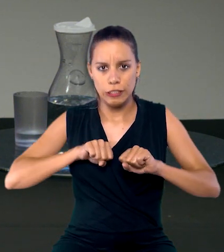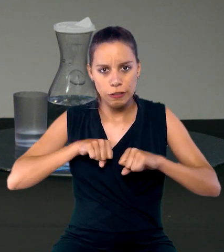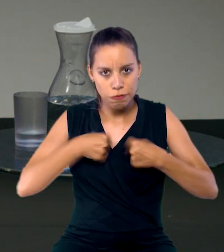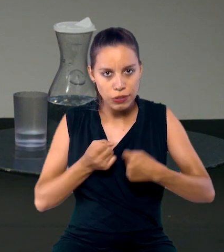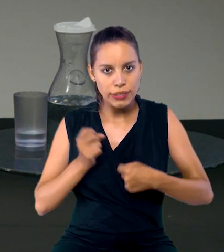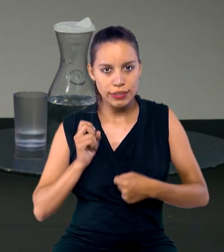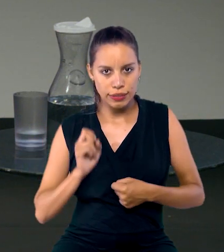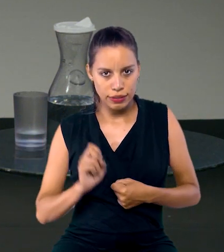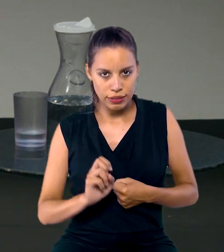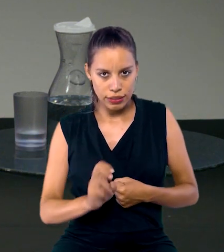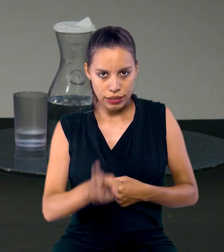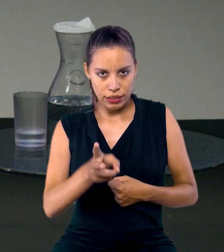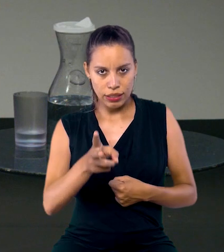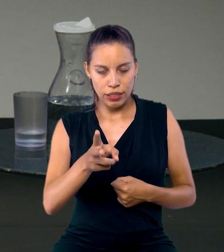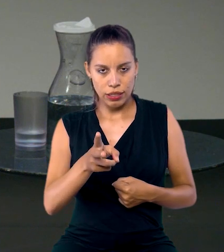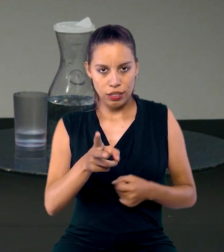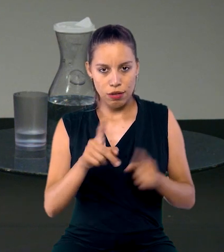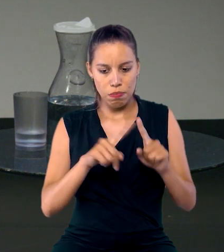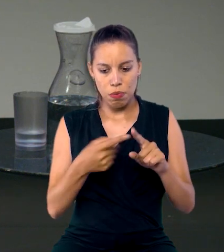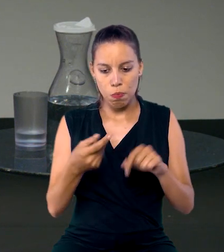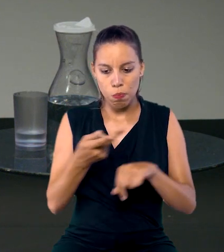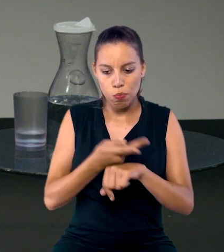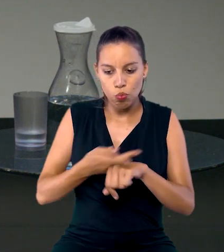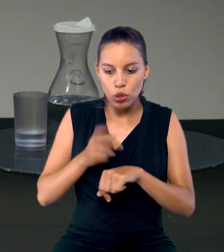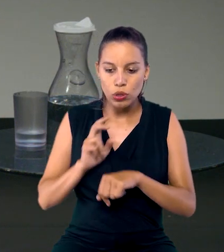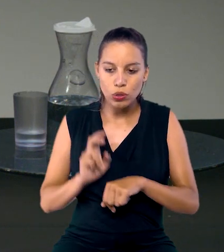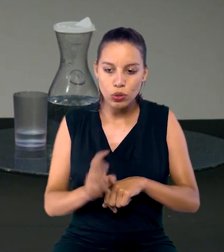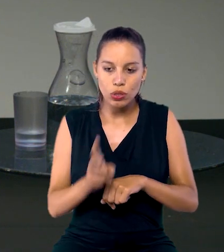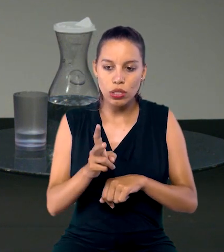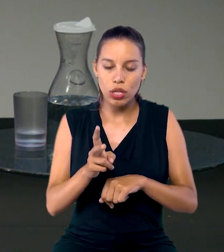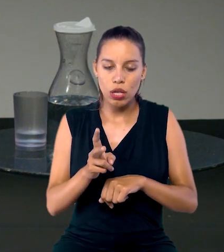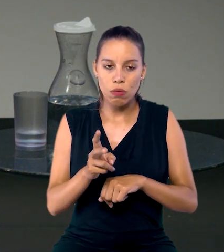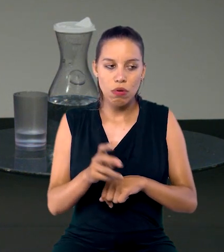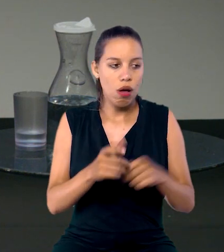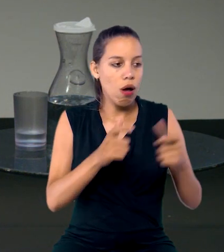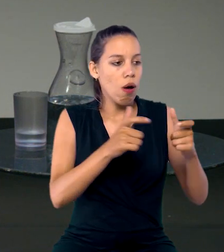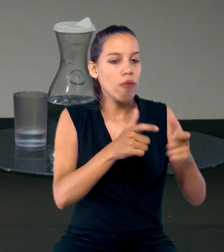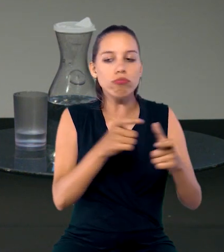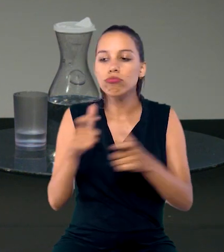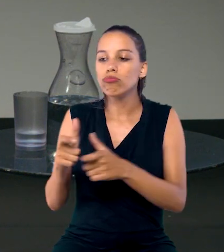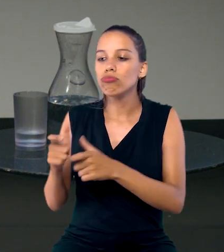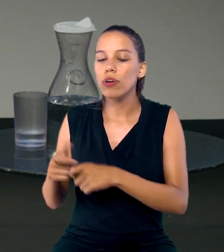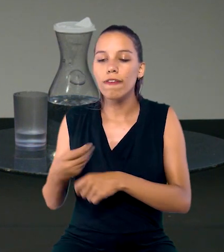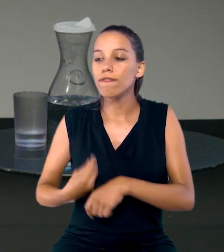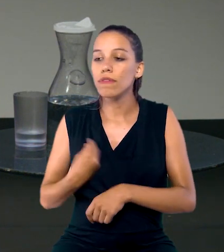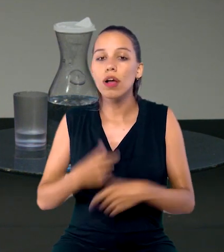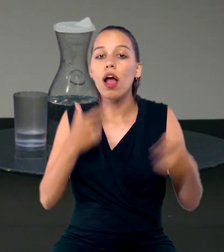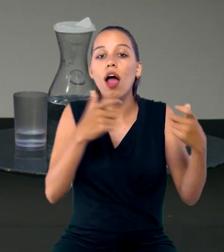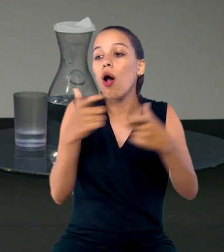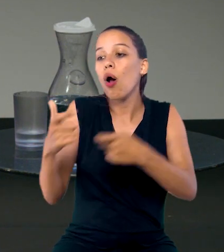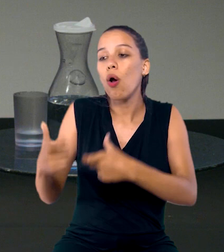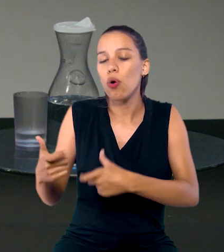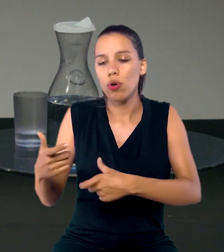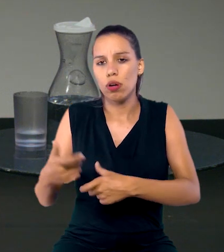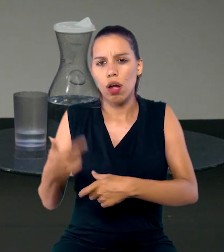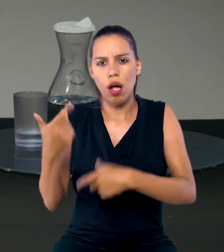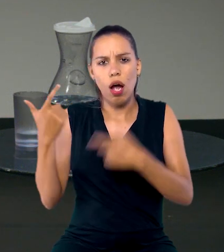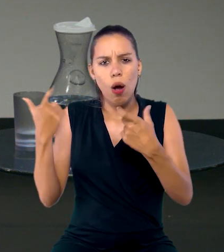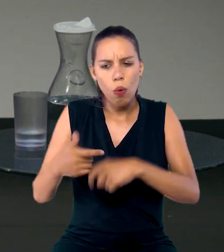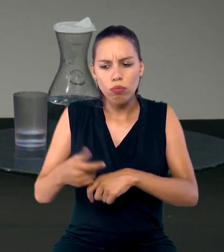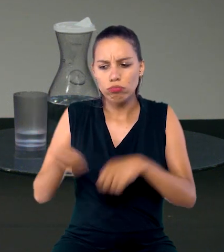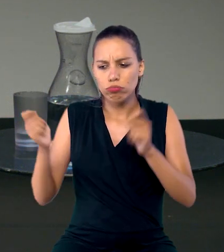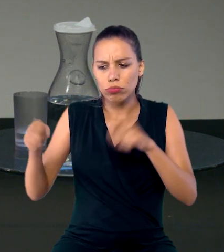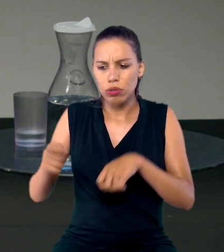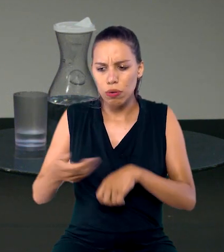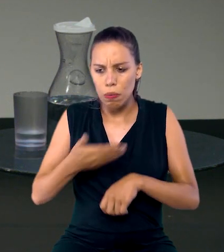muito e o tempo todo, mas buscando onde está a vida. É lutar vivo.